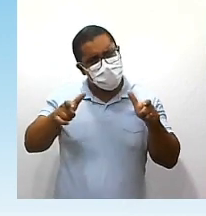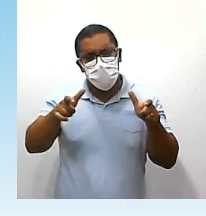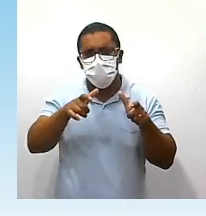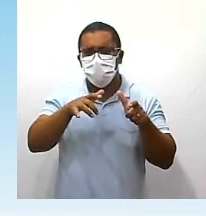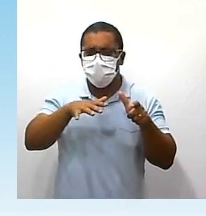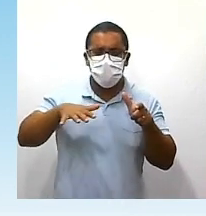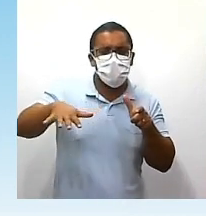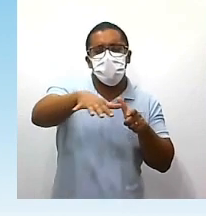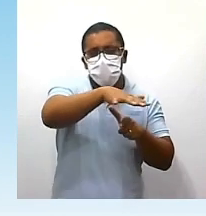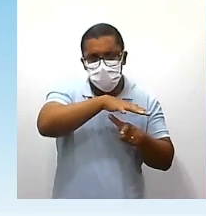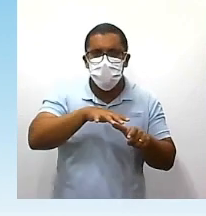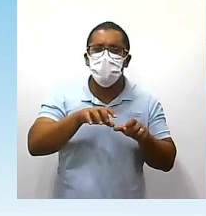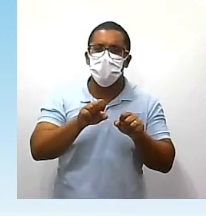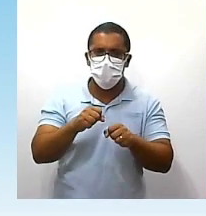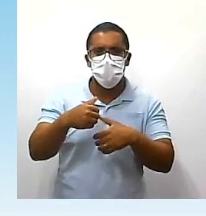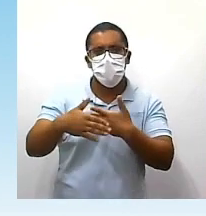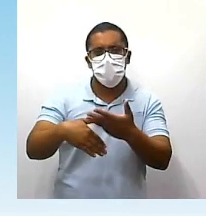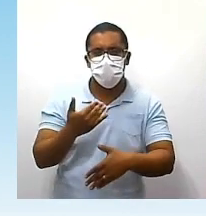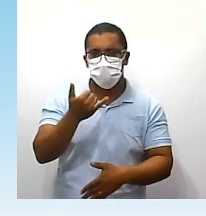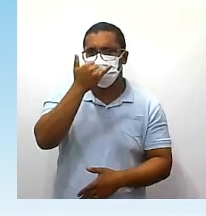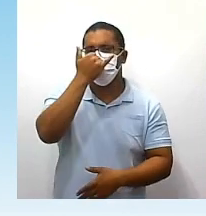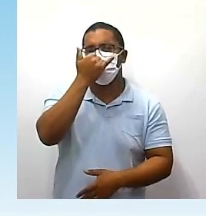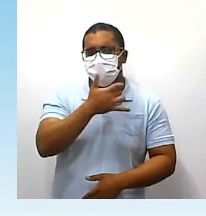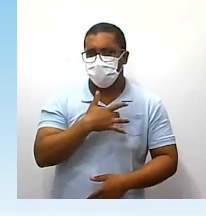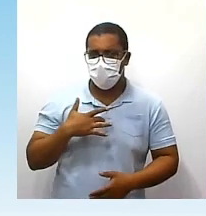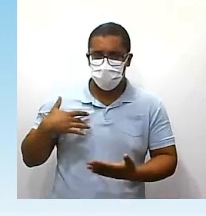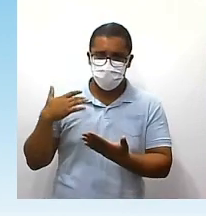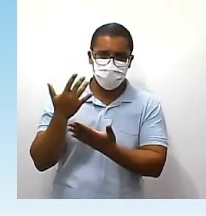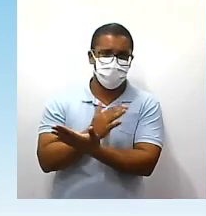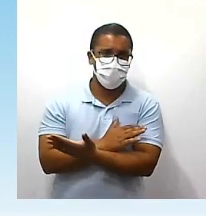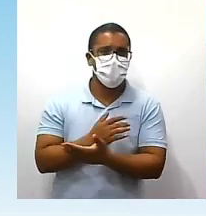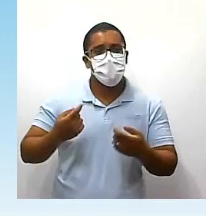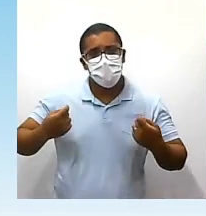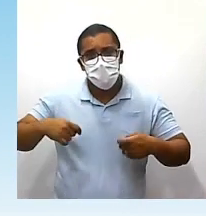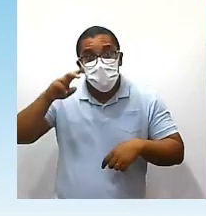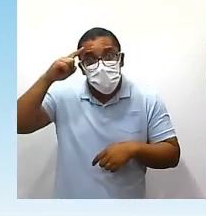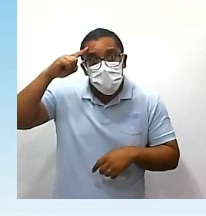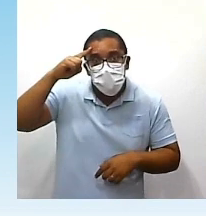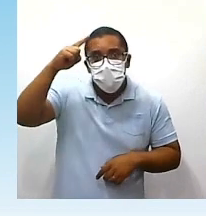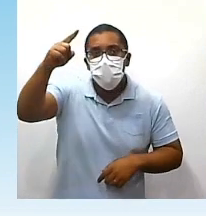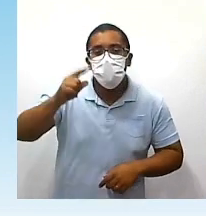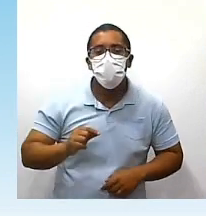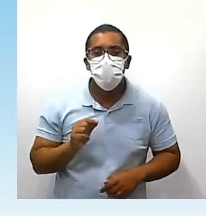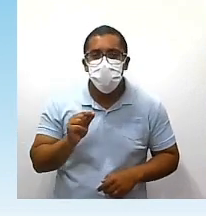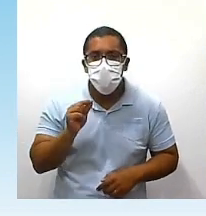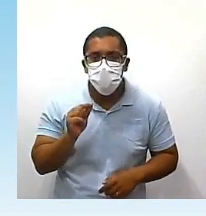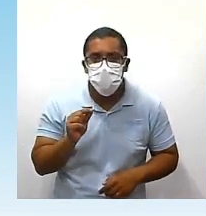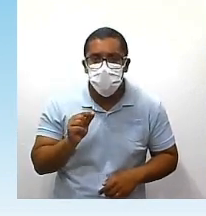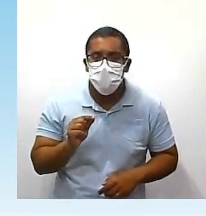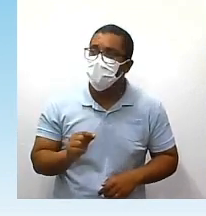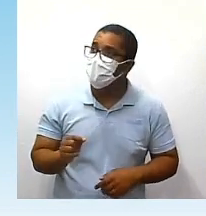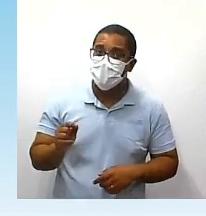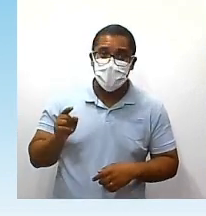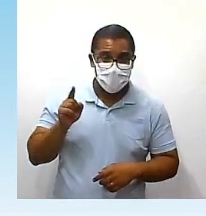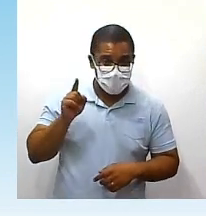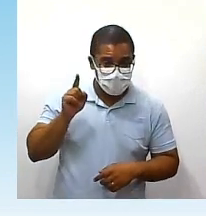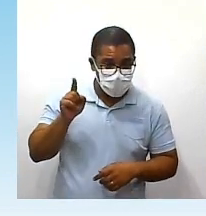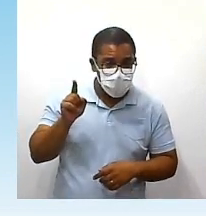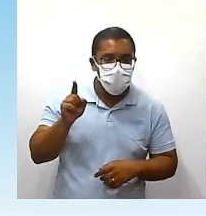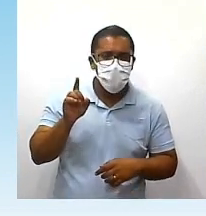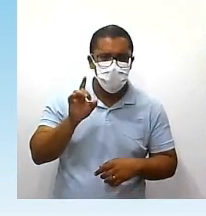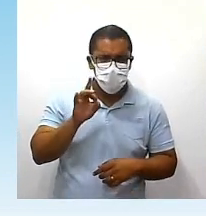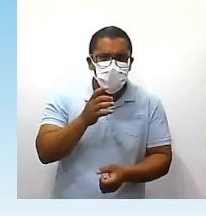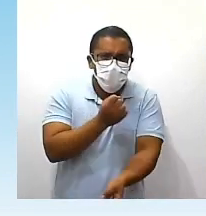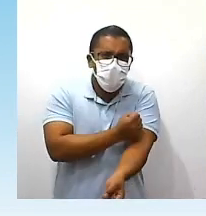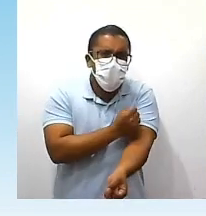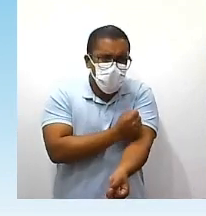podem trazer prejuízos à saúde. É preciso ainda lembrar que os psicoativos eles não são apenas as